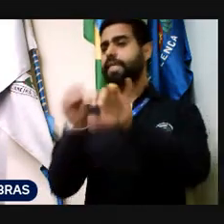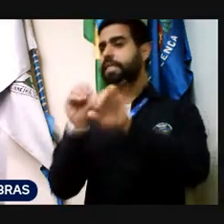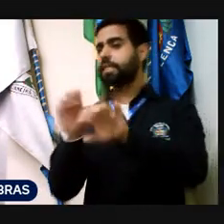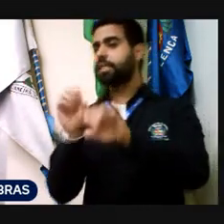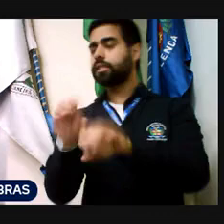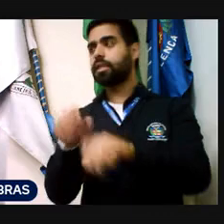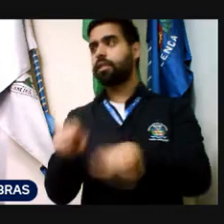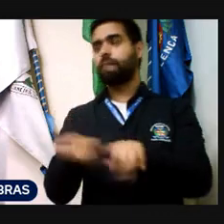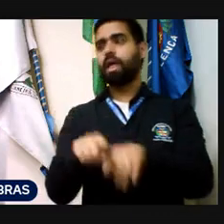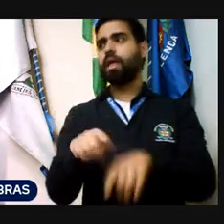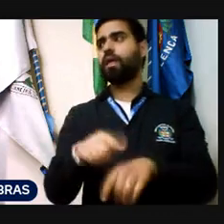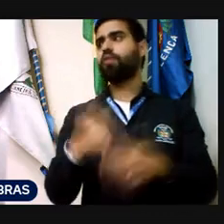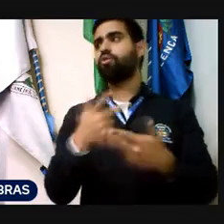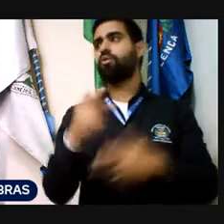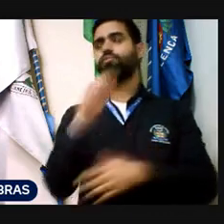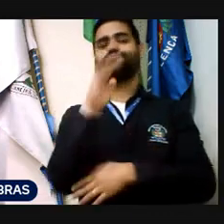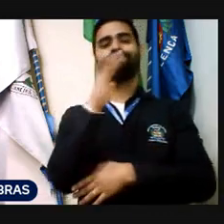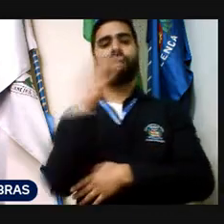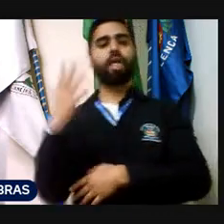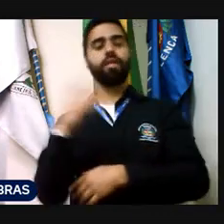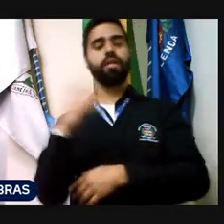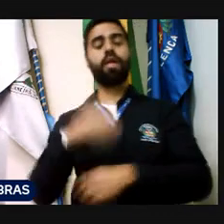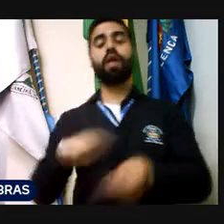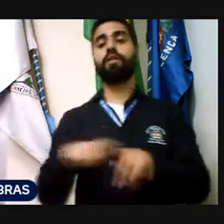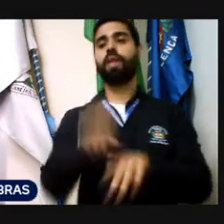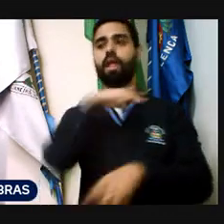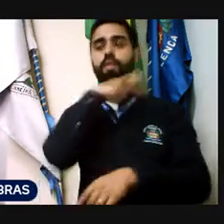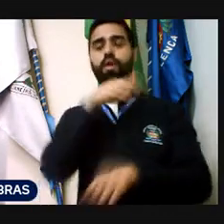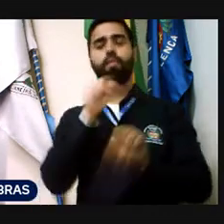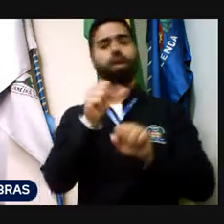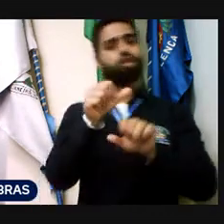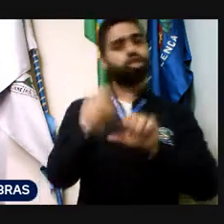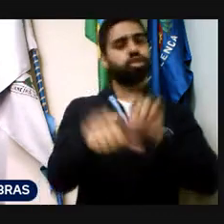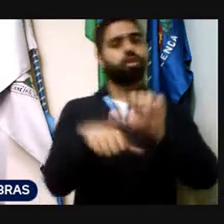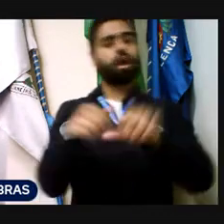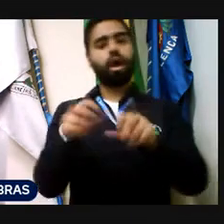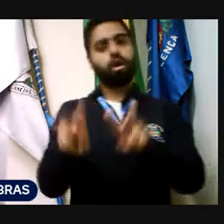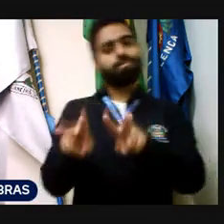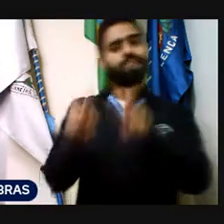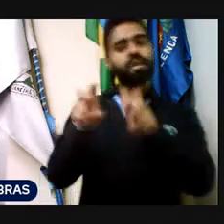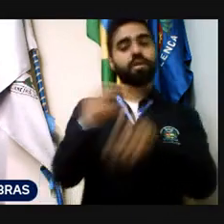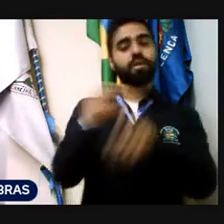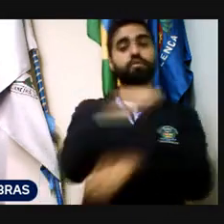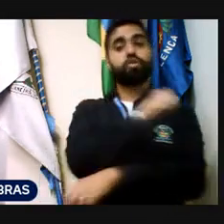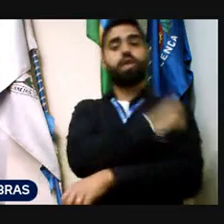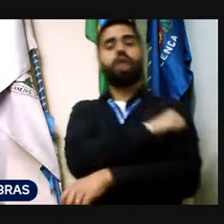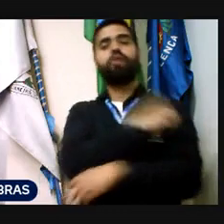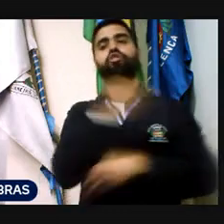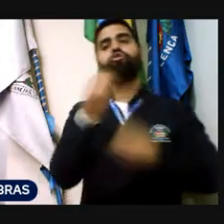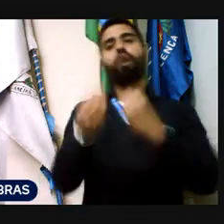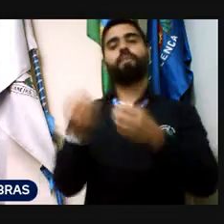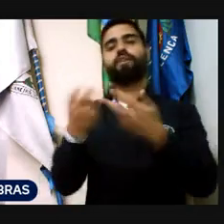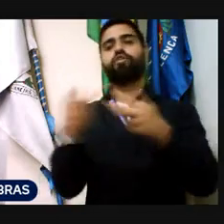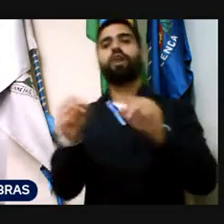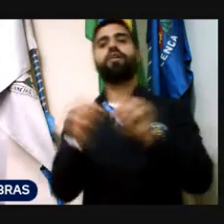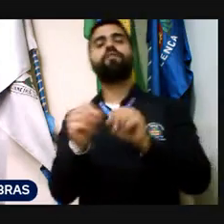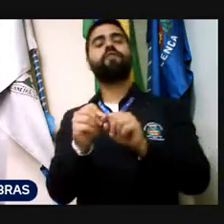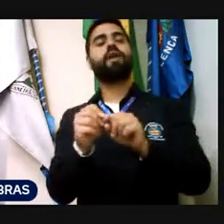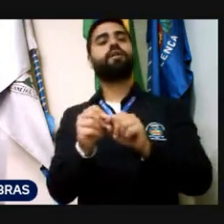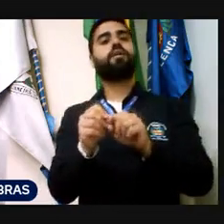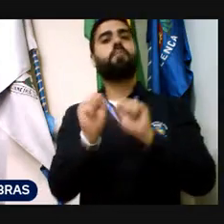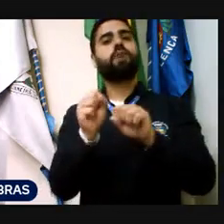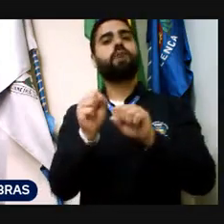humanitária em bem-estar animal, o que pode mudar o paradigma atual da percepção dos alunos sobre o impacto das ações humanas no meio ambiente